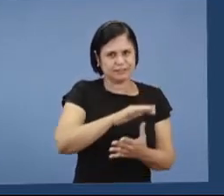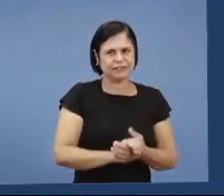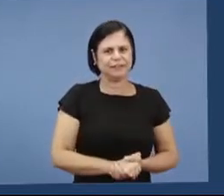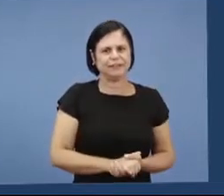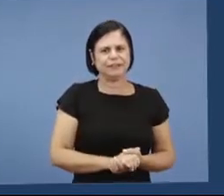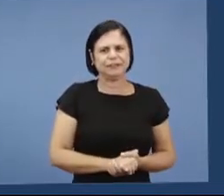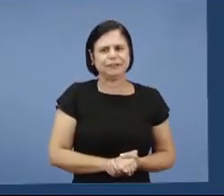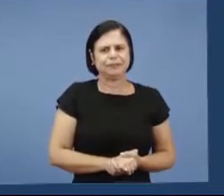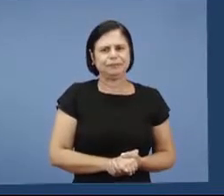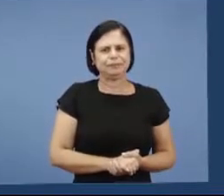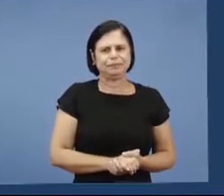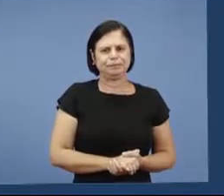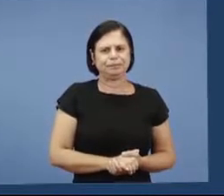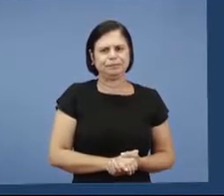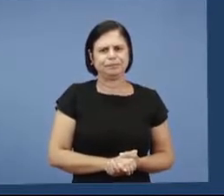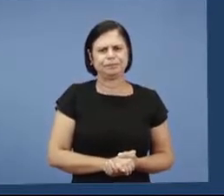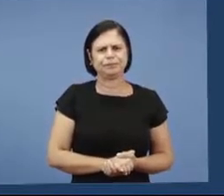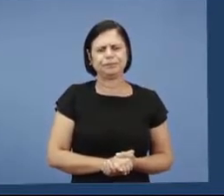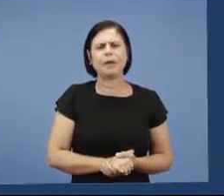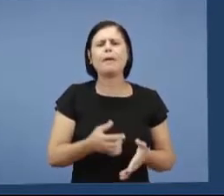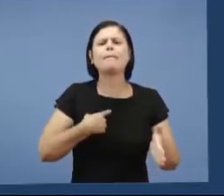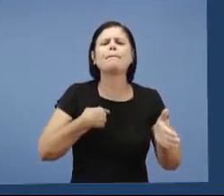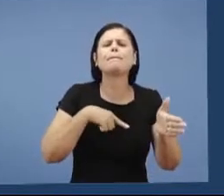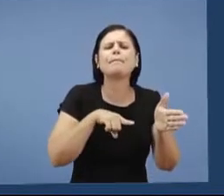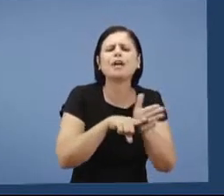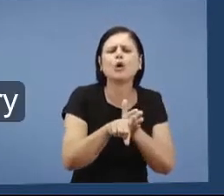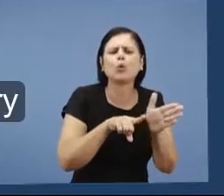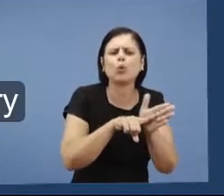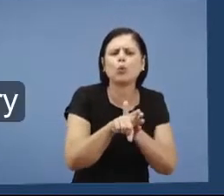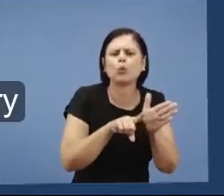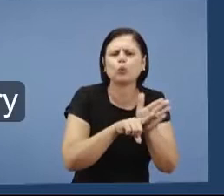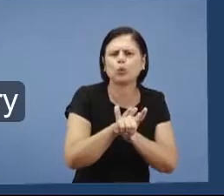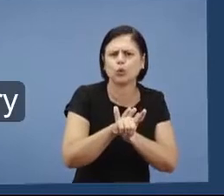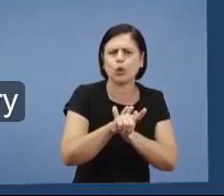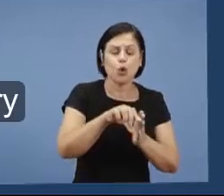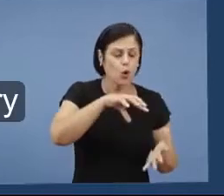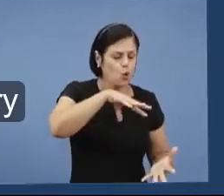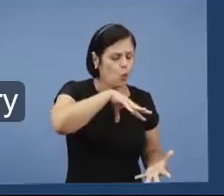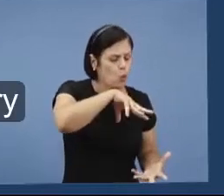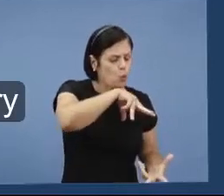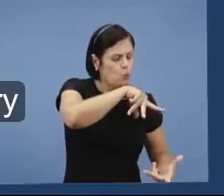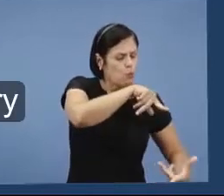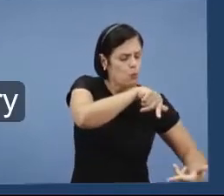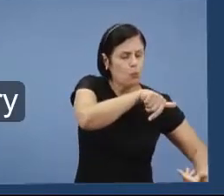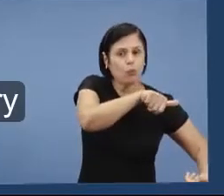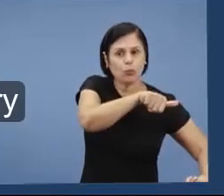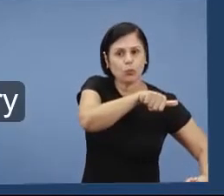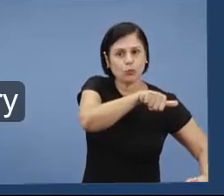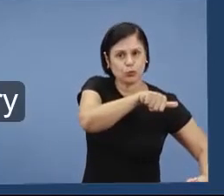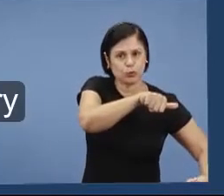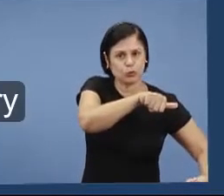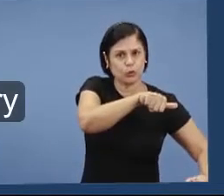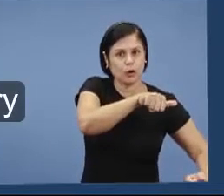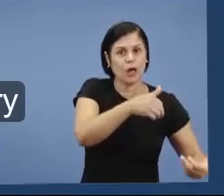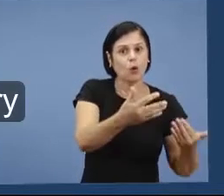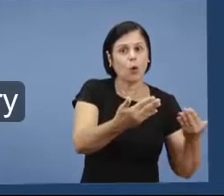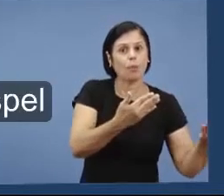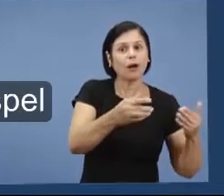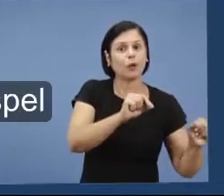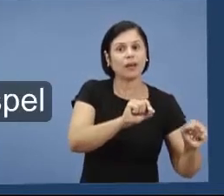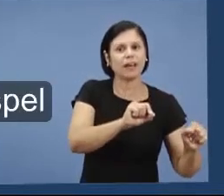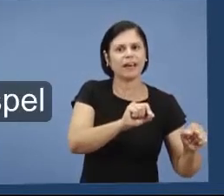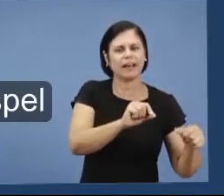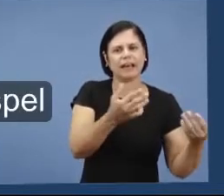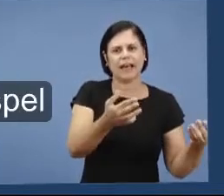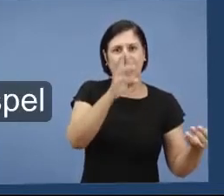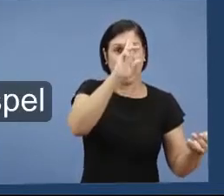Ásia, qual foi a reação do mundo, o mundo aqui, a carne e o adversário,